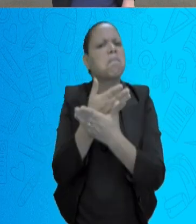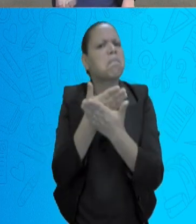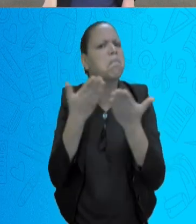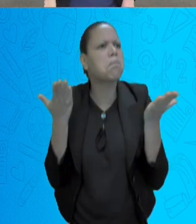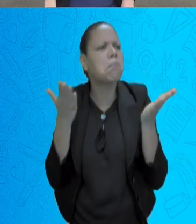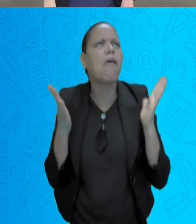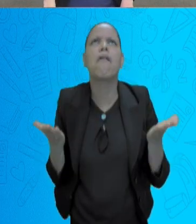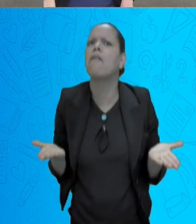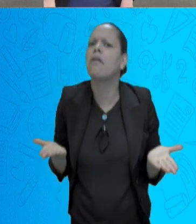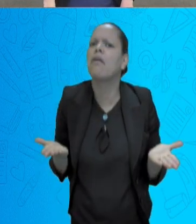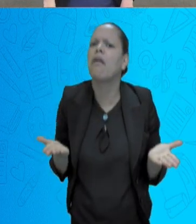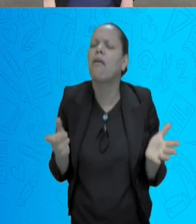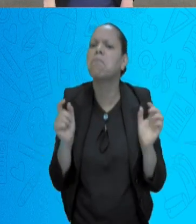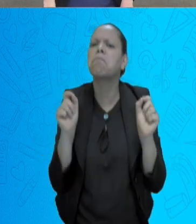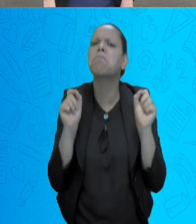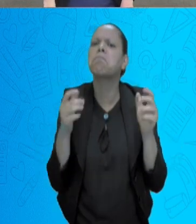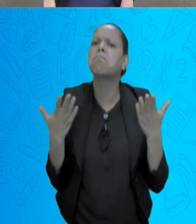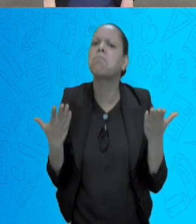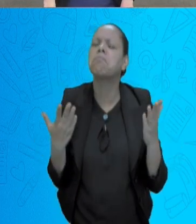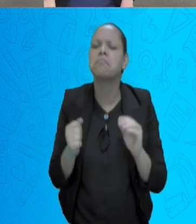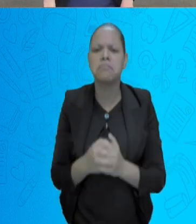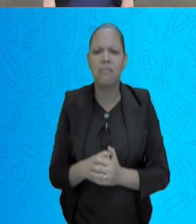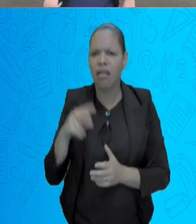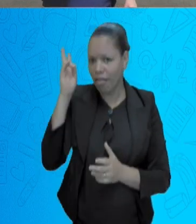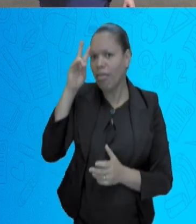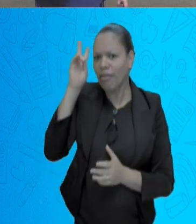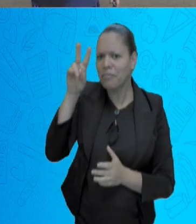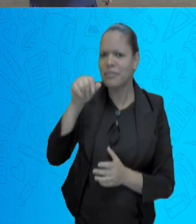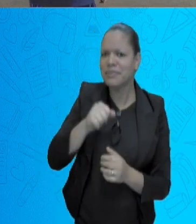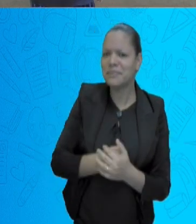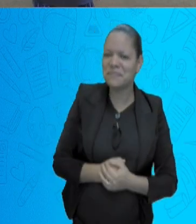bico do neném. O que é? Lembra aí?